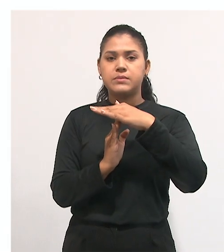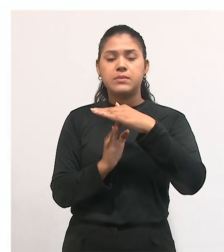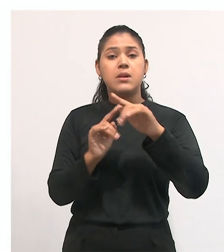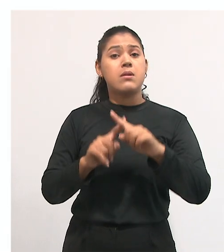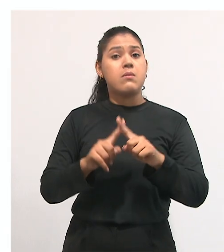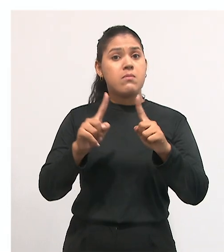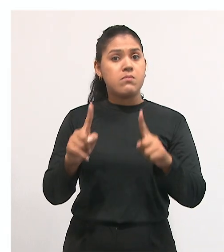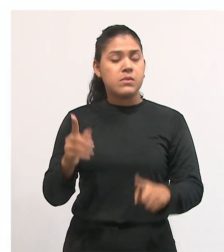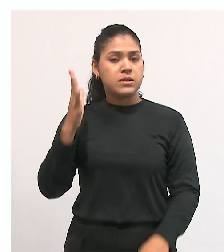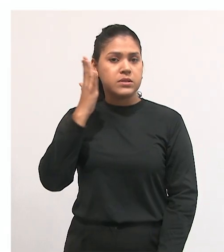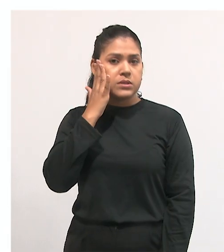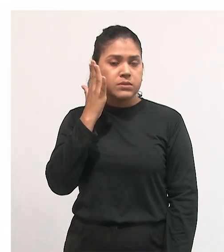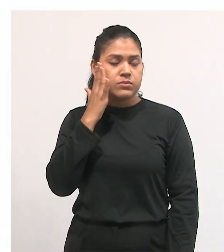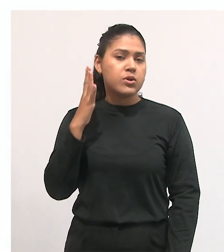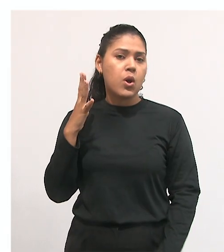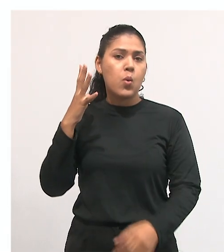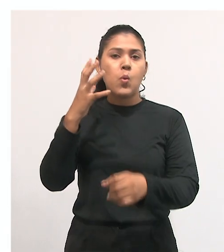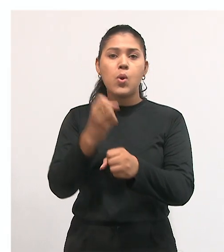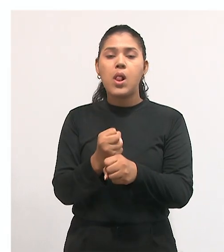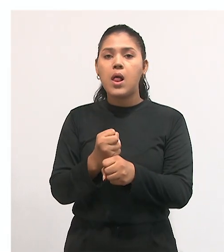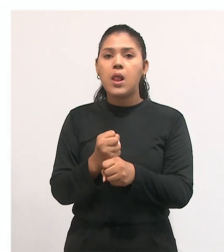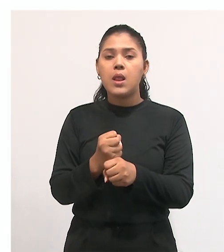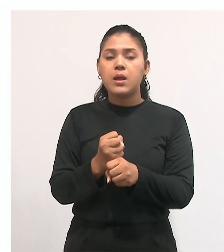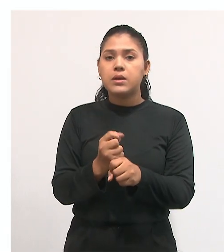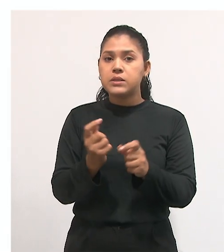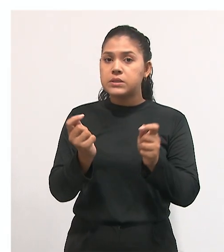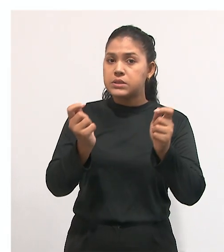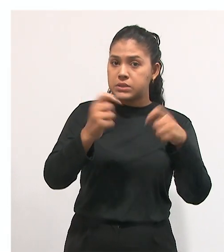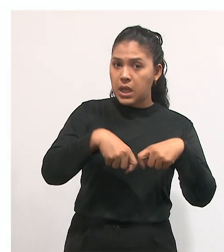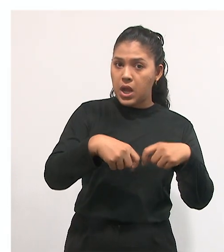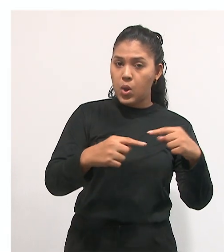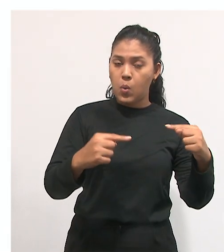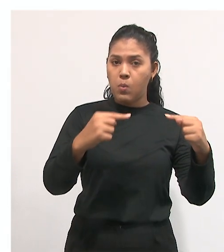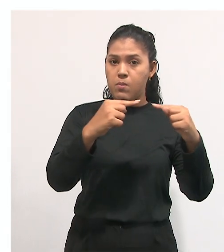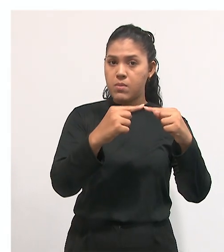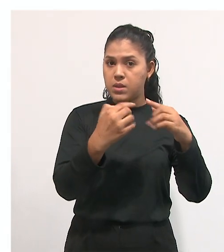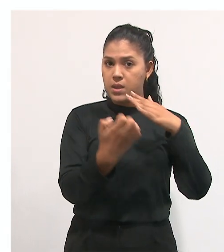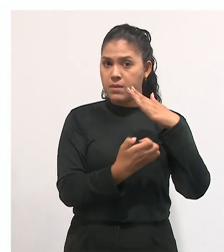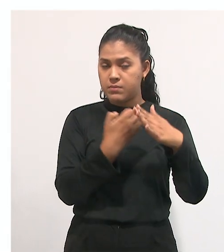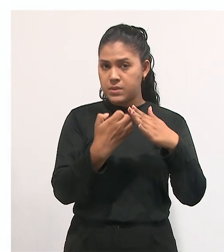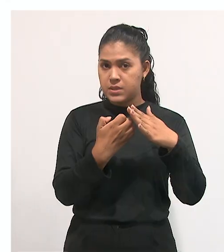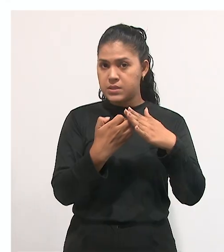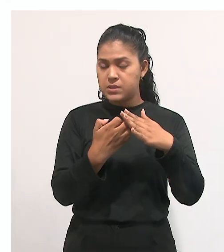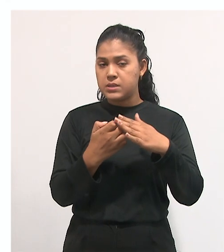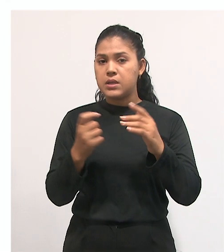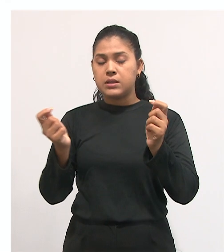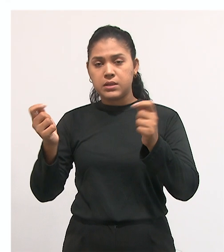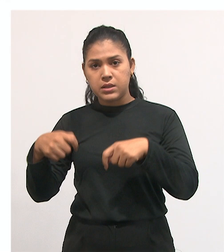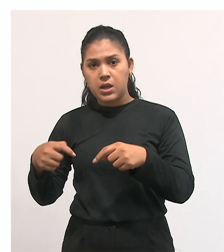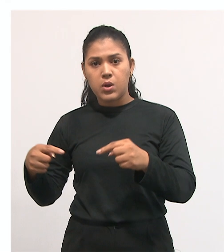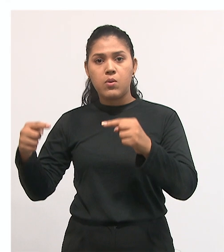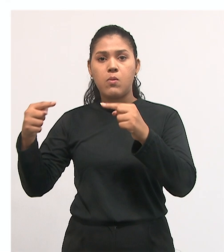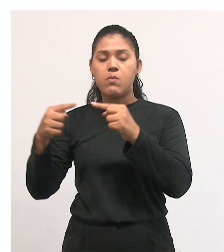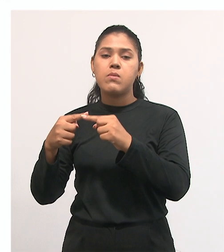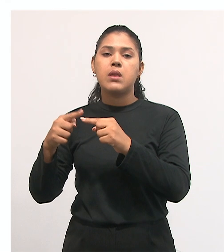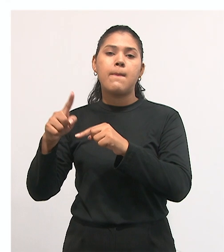na capacidade disponível na empresa, considerando as perdas, paradas para manutenção e